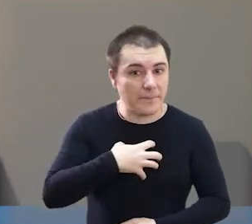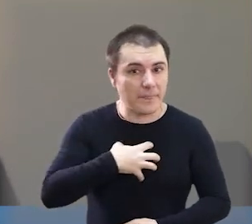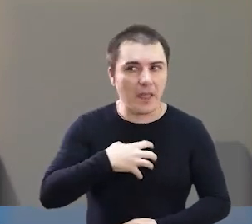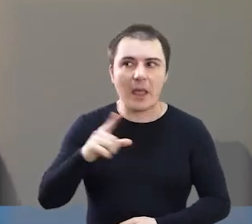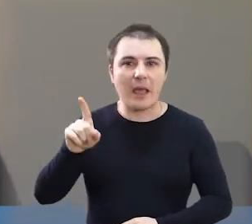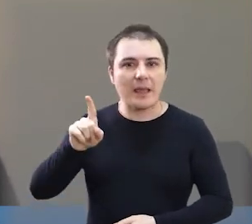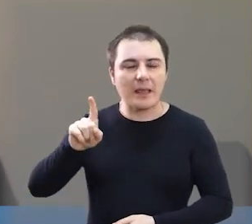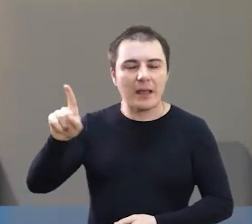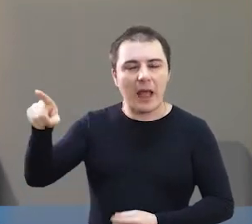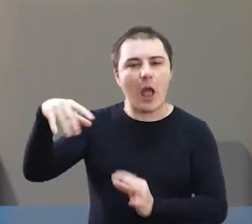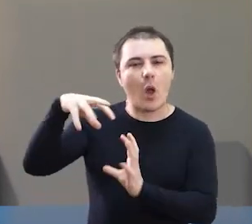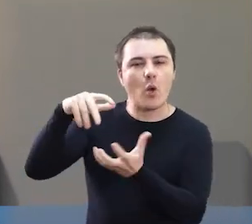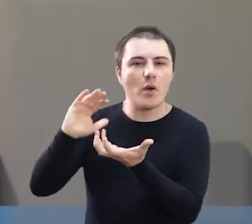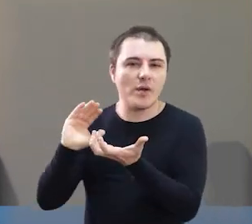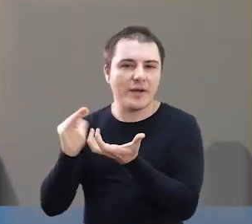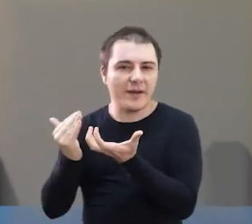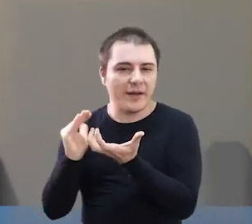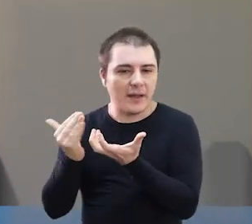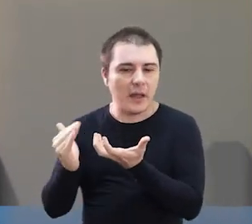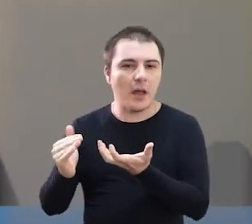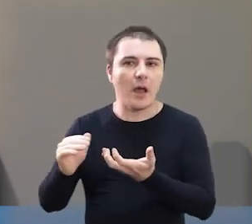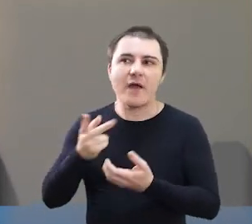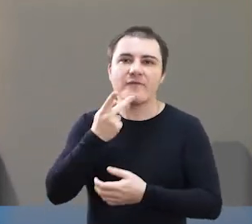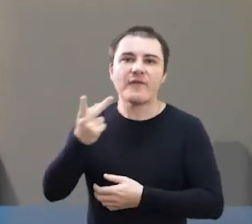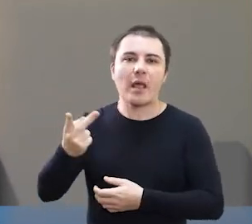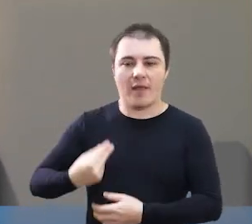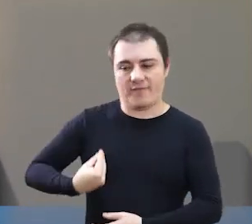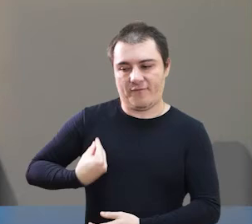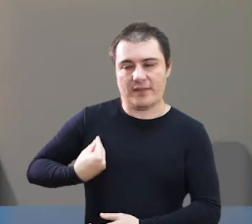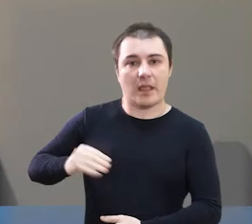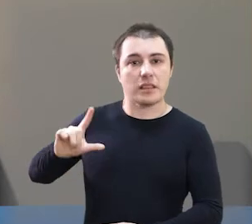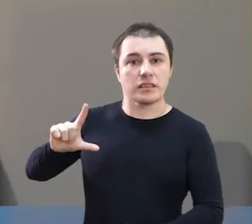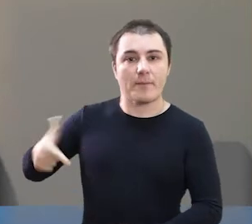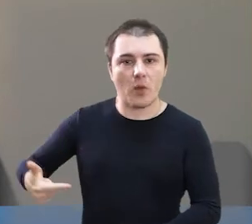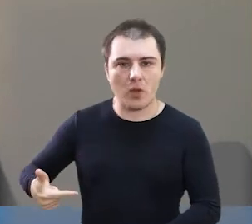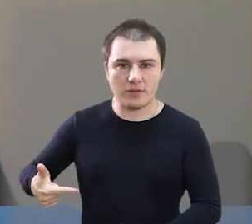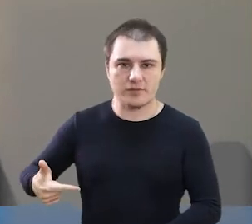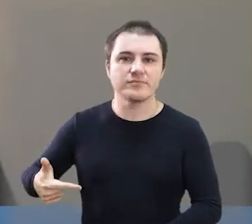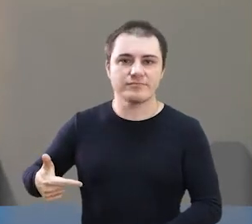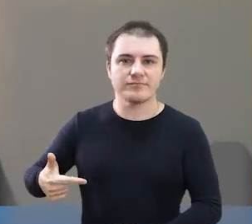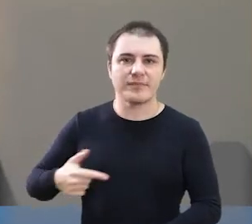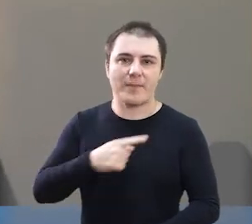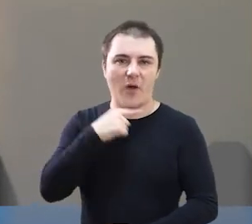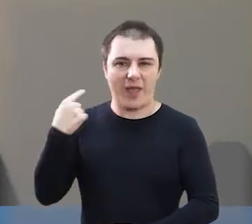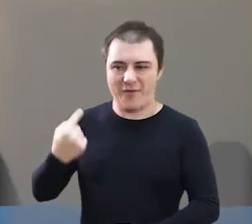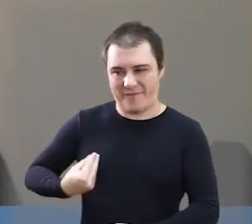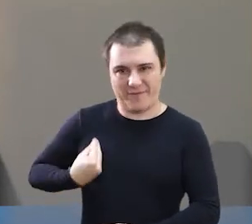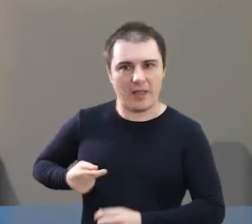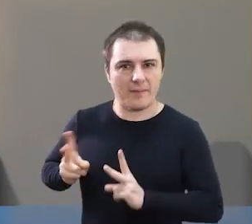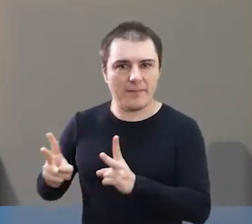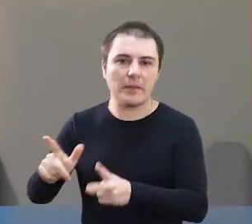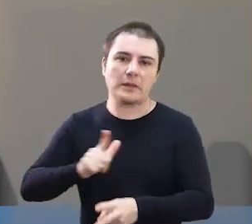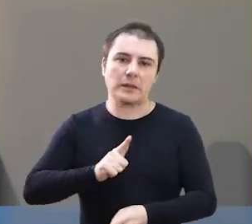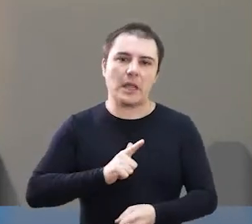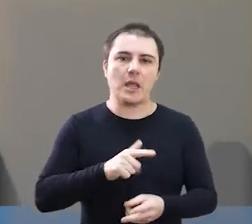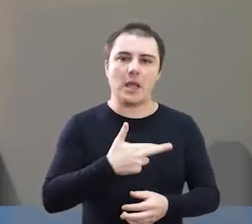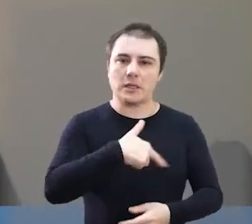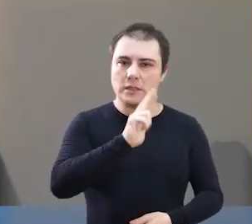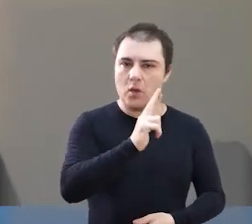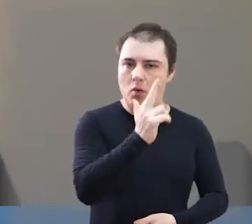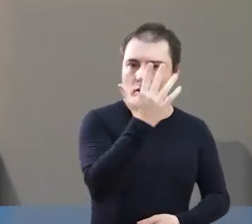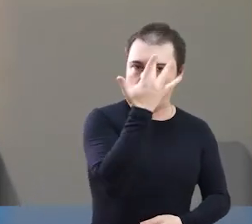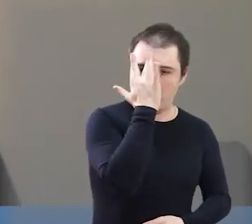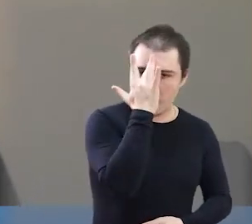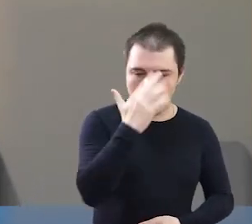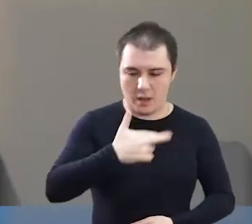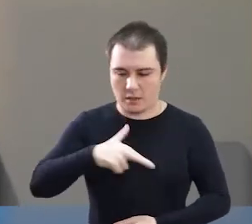religiões orientais, que fala bastante sobre a vida após a morte, né? Como por exemplo, o hinduísmo, o budismo, né?